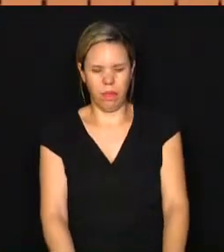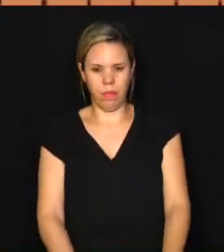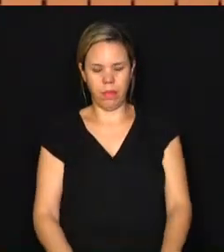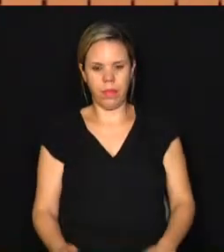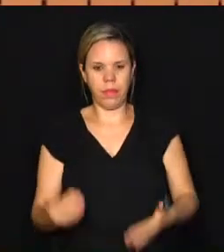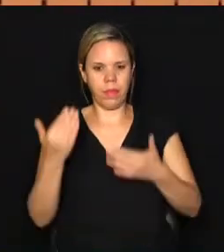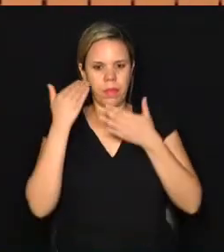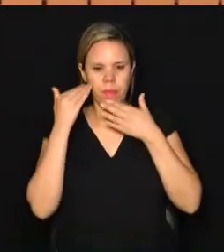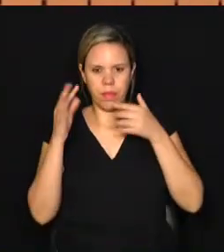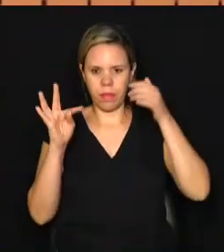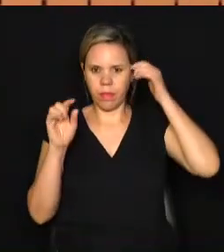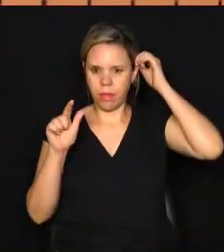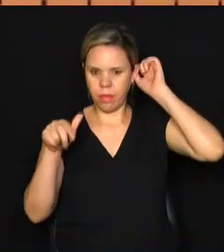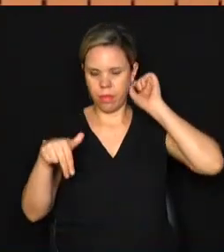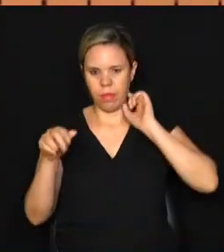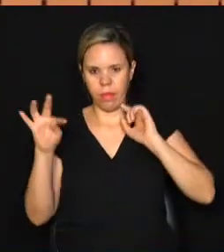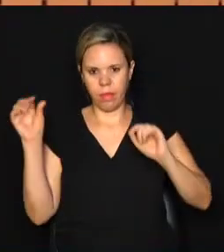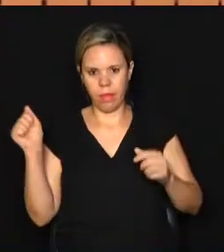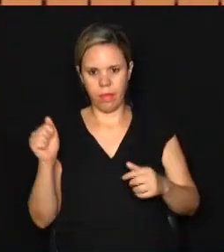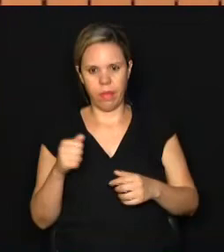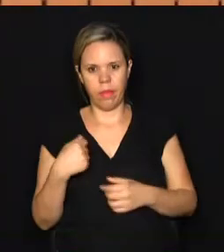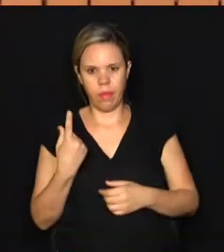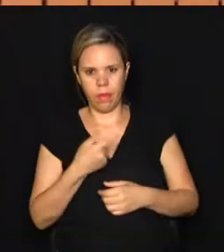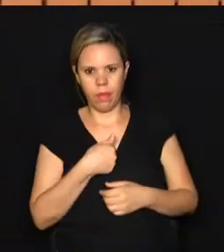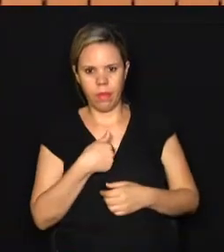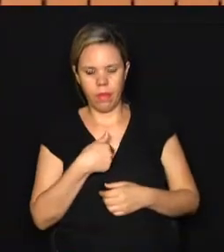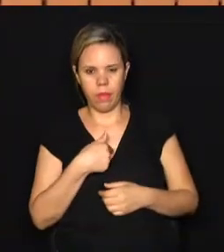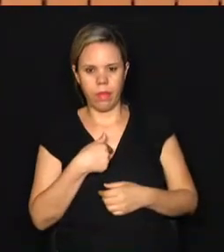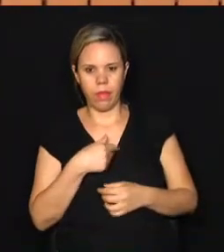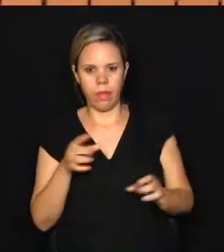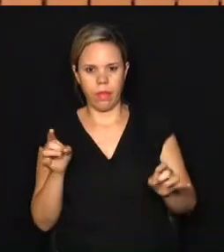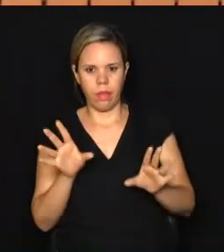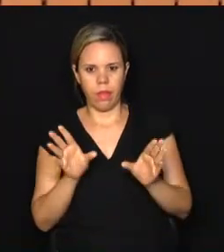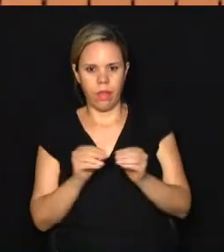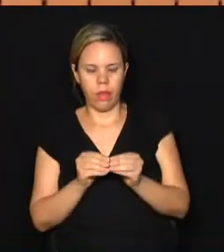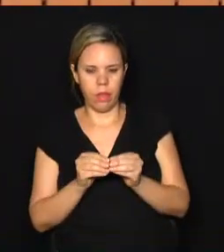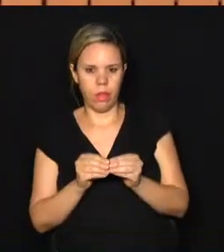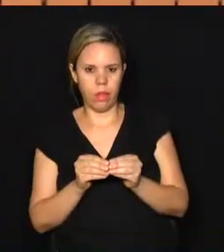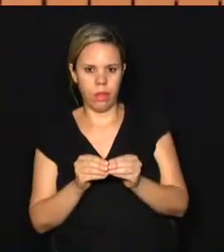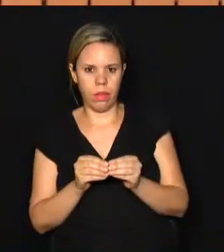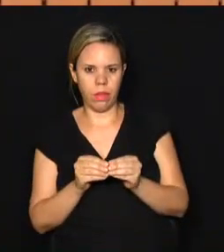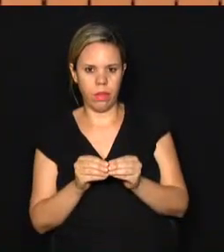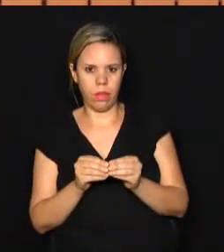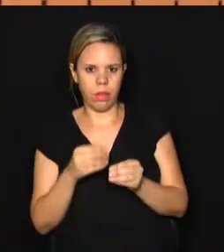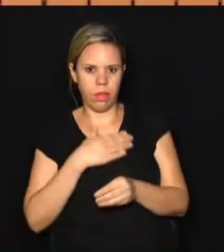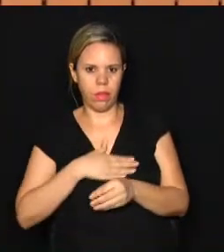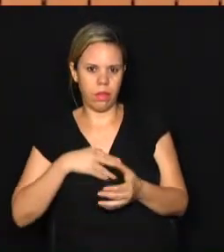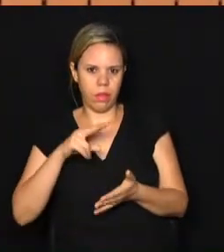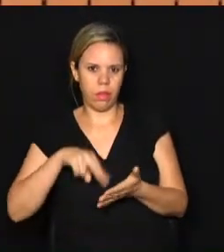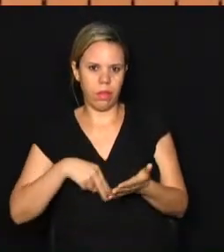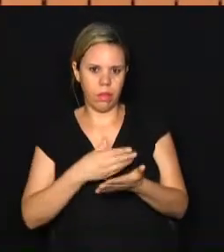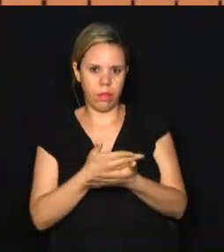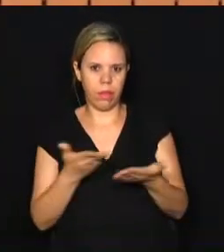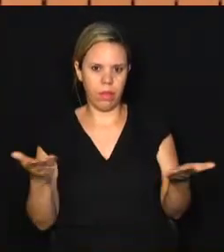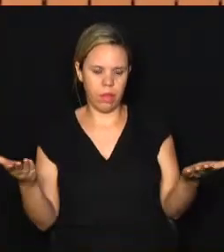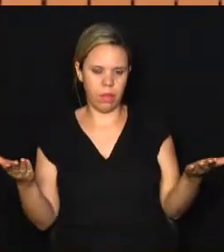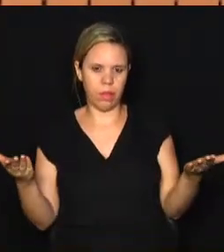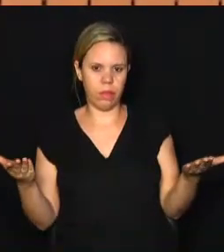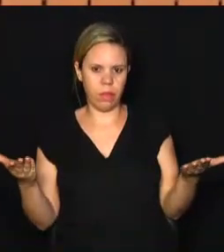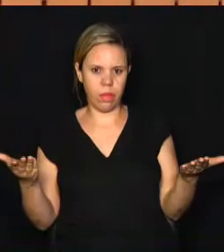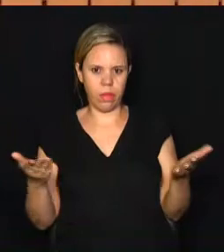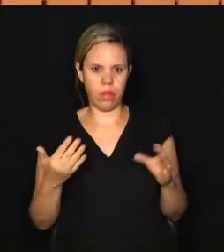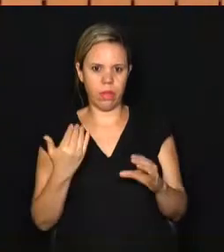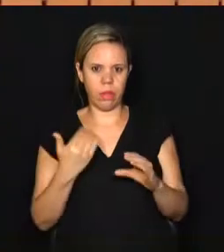Obrigada, Thalita. A gente já caminhando para o final, eu gostaria só de ler para vocês aqui uma